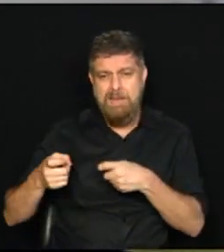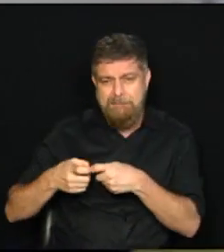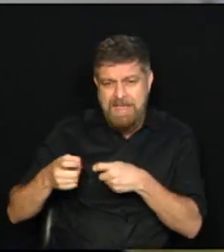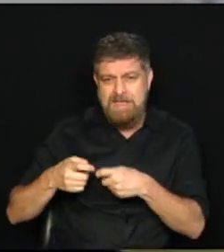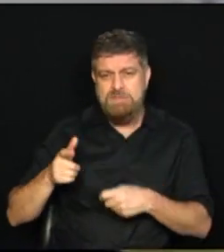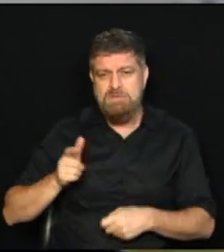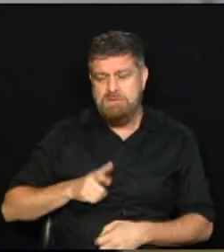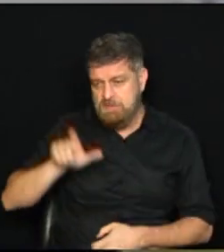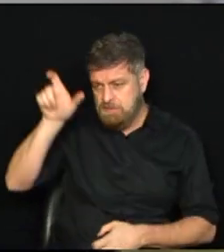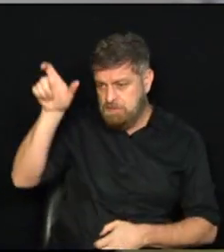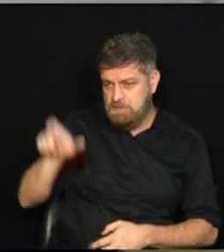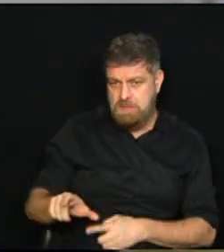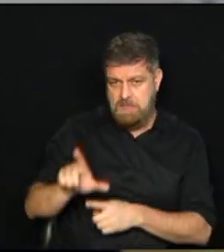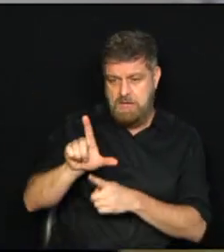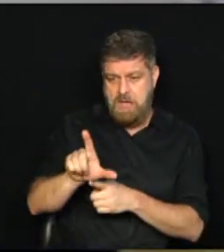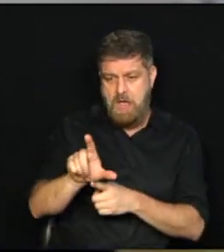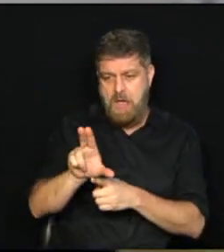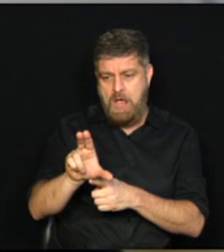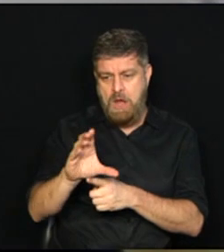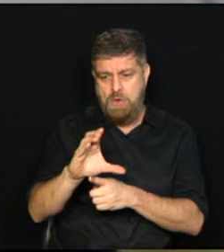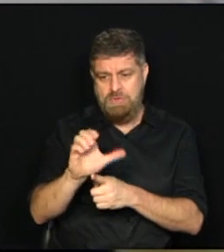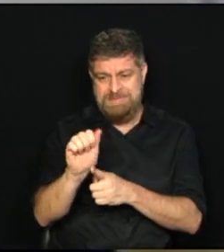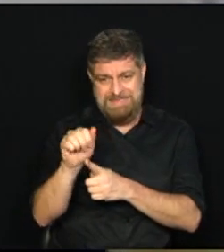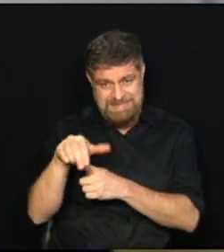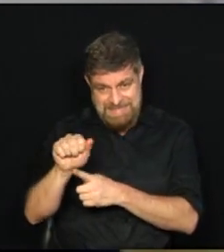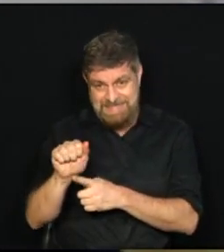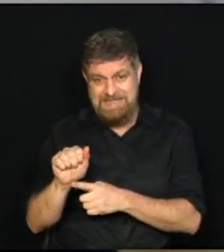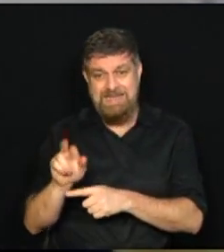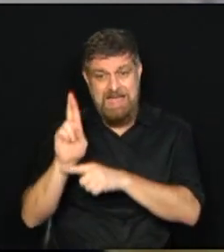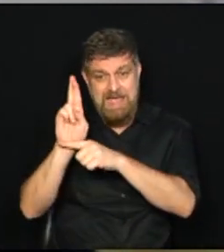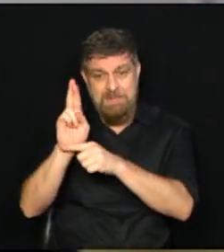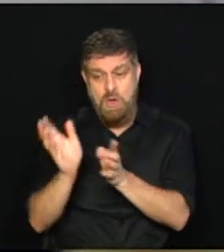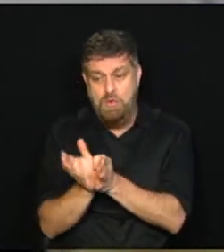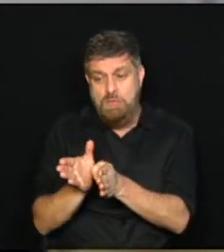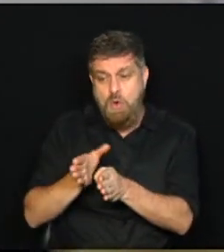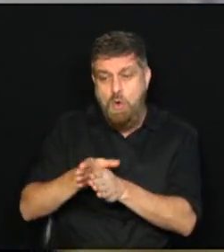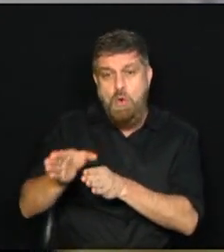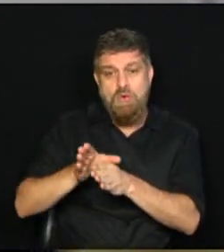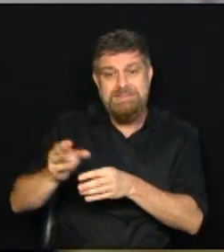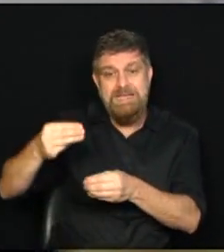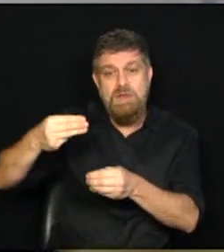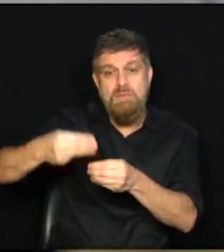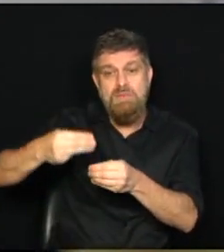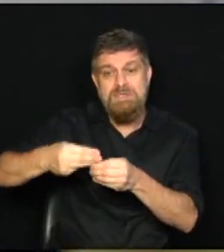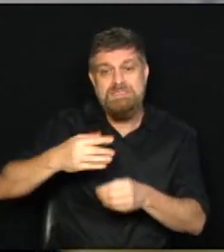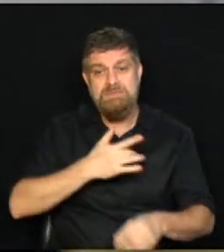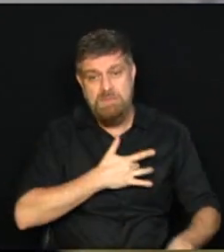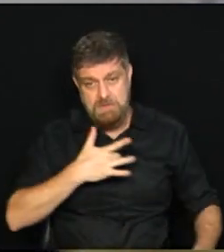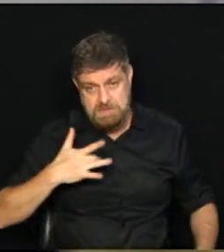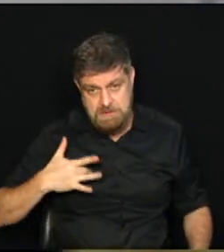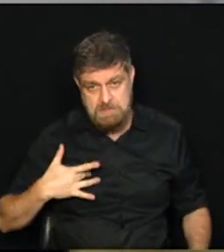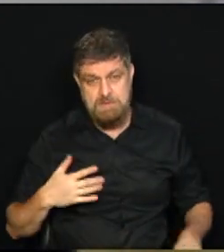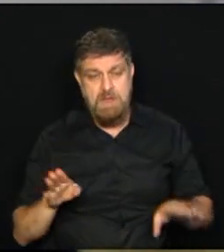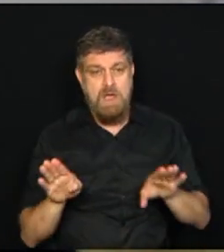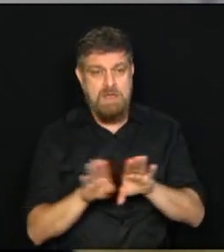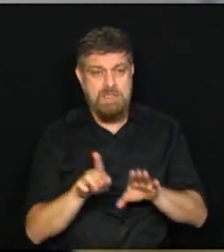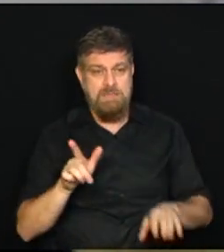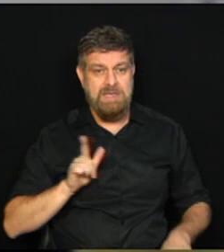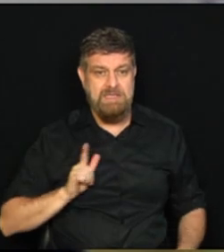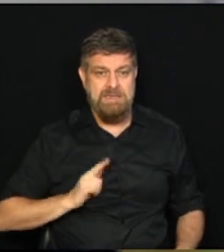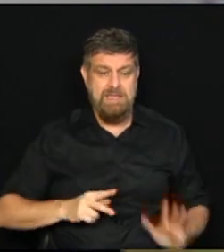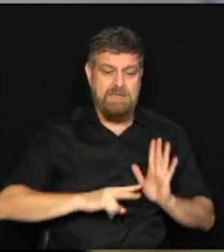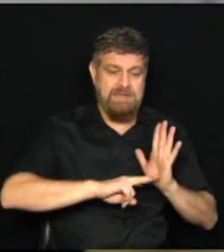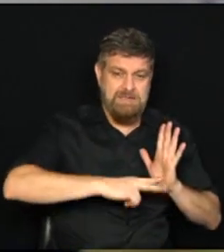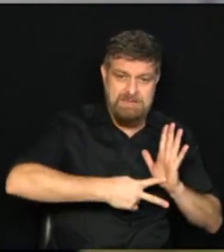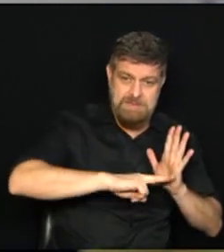doutora Luciana Utsomia, que representa aqui o Conselho Municipal de Saúde, seja bem-vinda, mas também representação das centrais